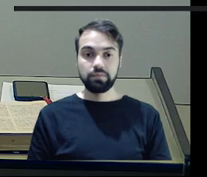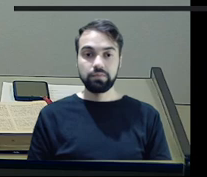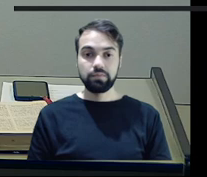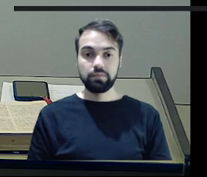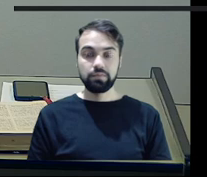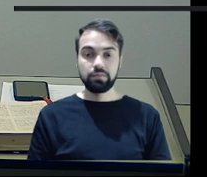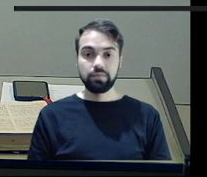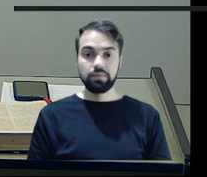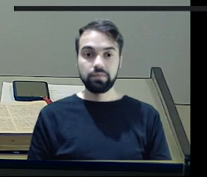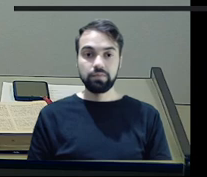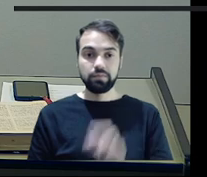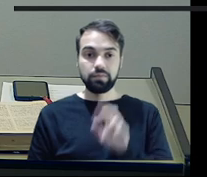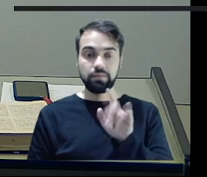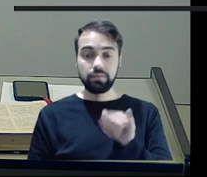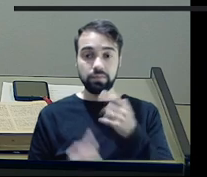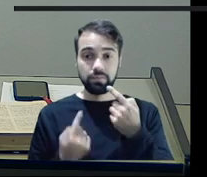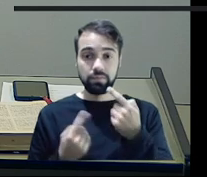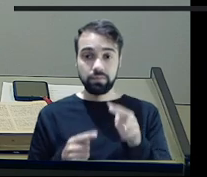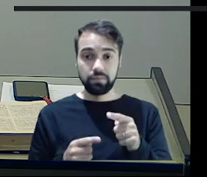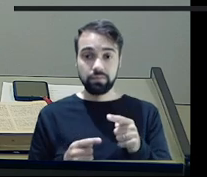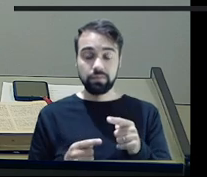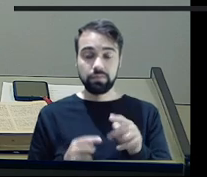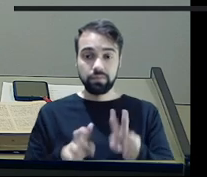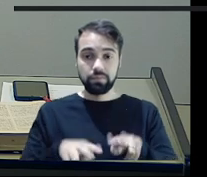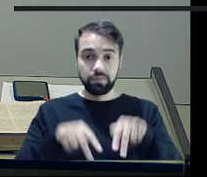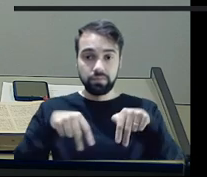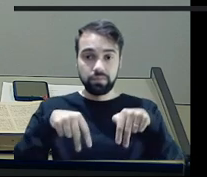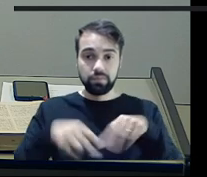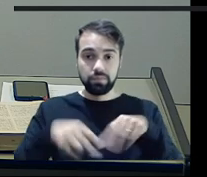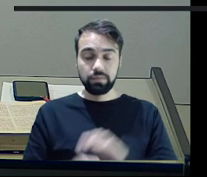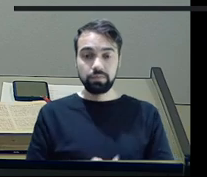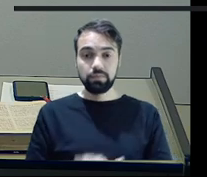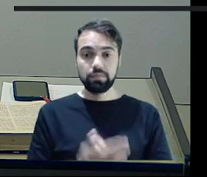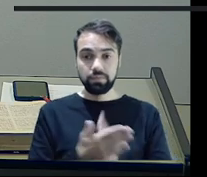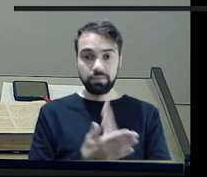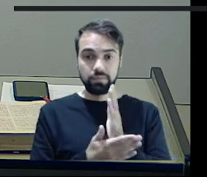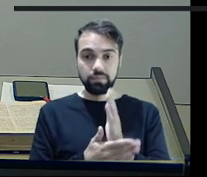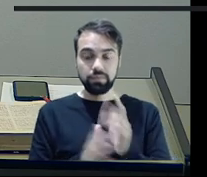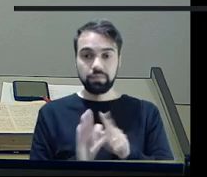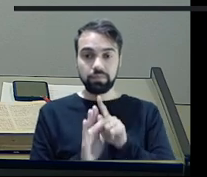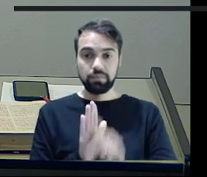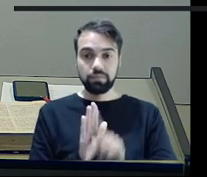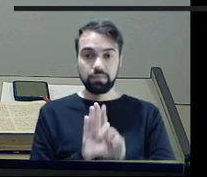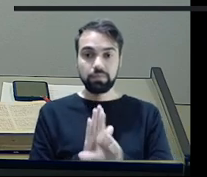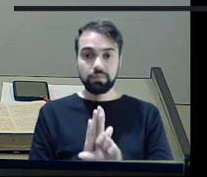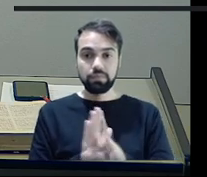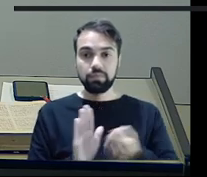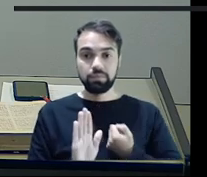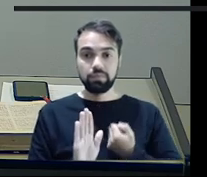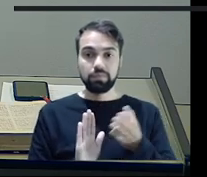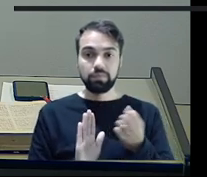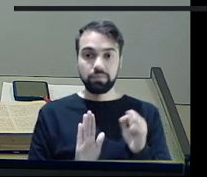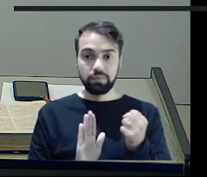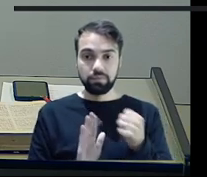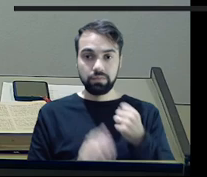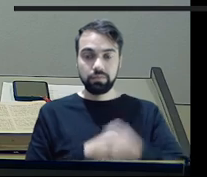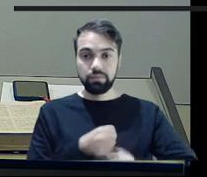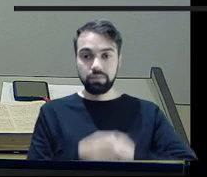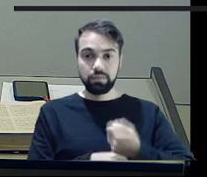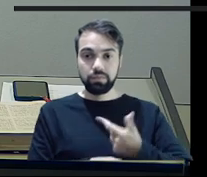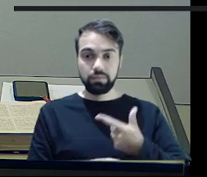Os que forem contra, queiram se levantar. Aprovado o projeto de lei de número 8 de 2024.